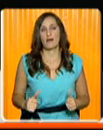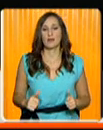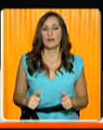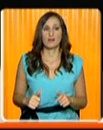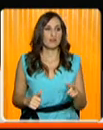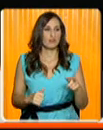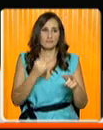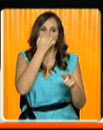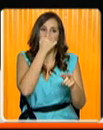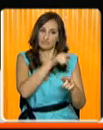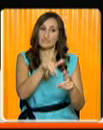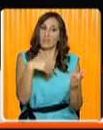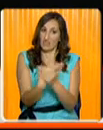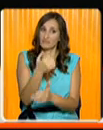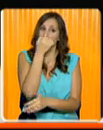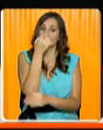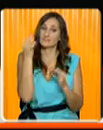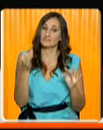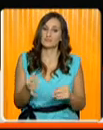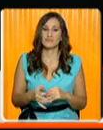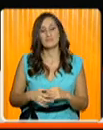não contem com isso.